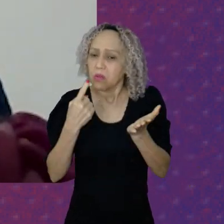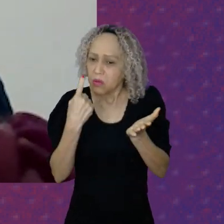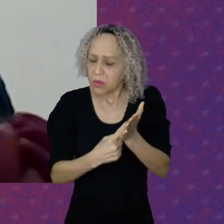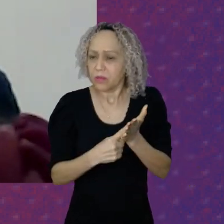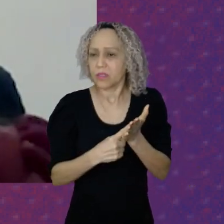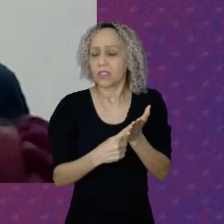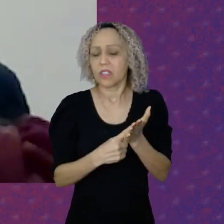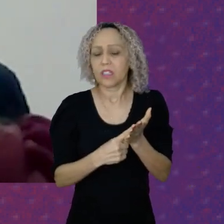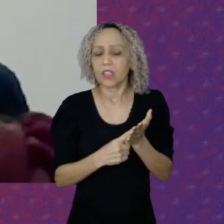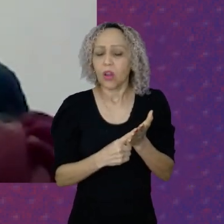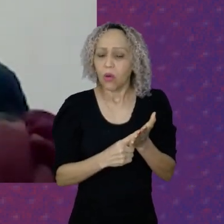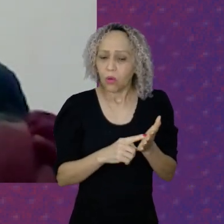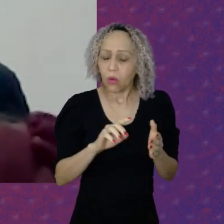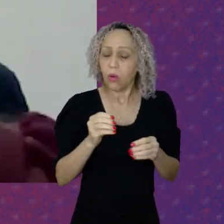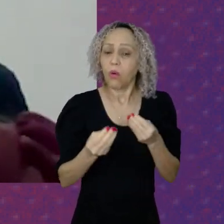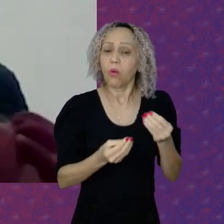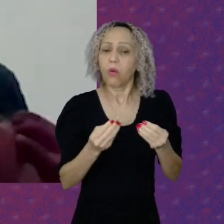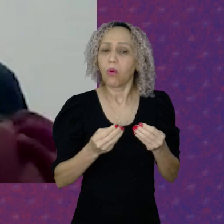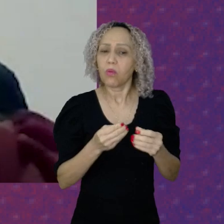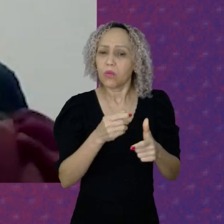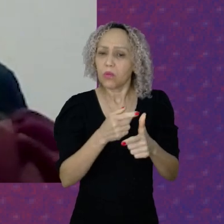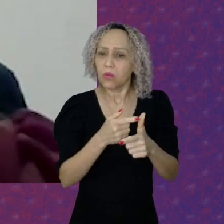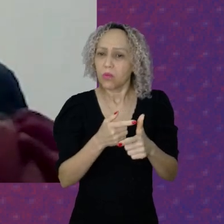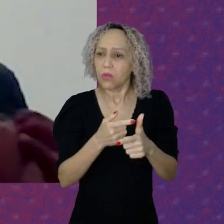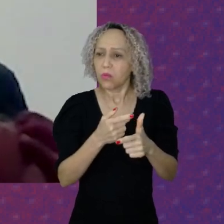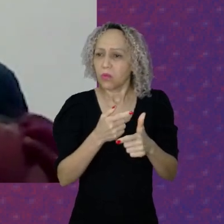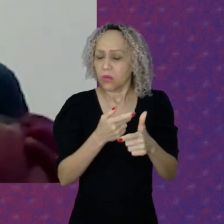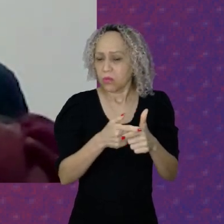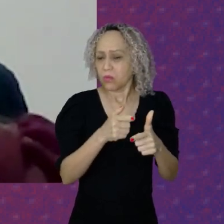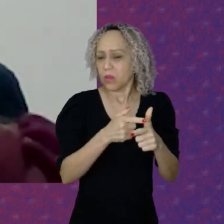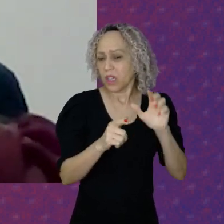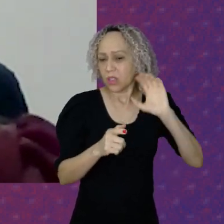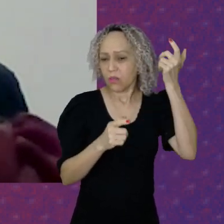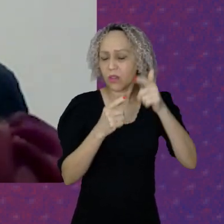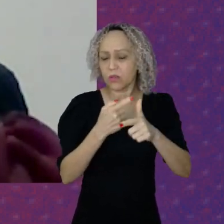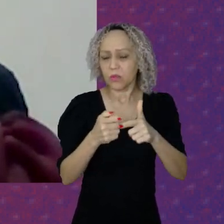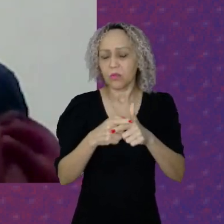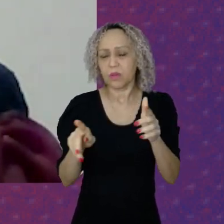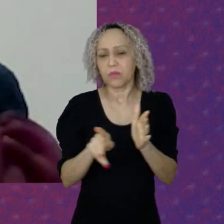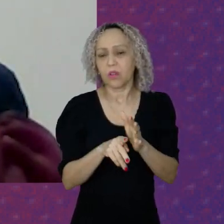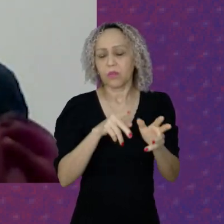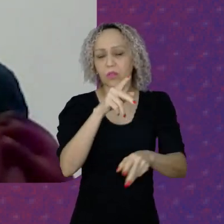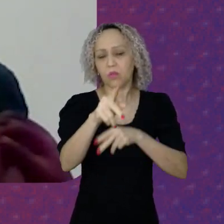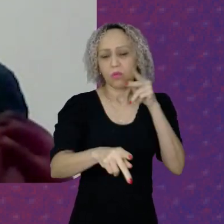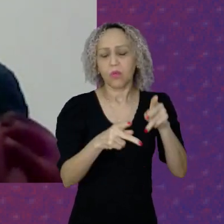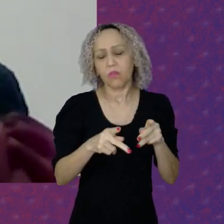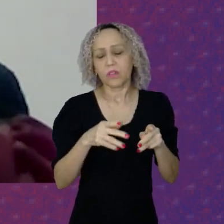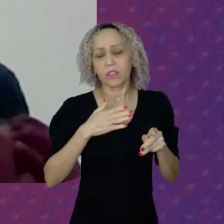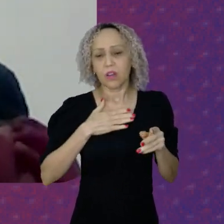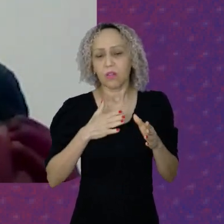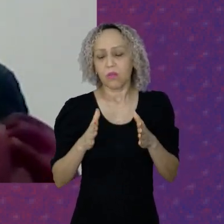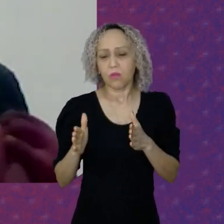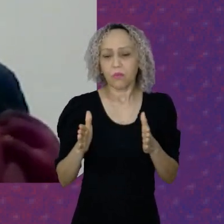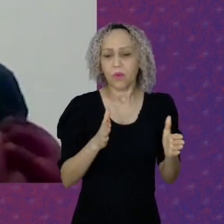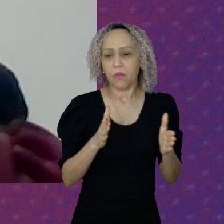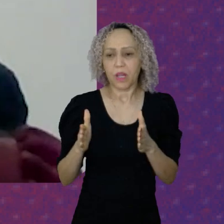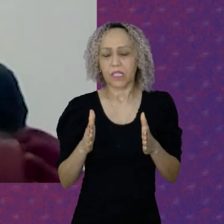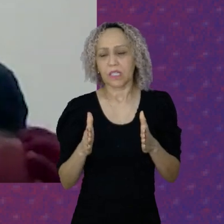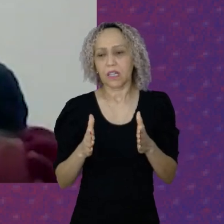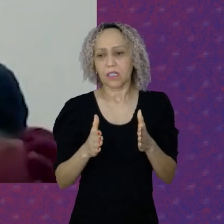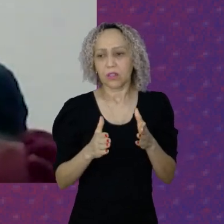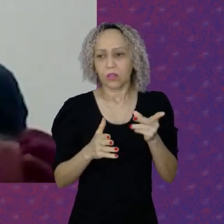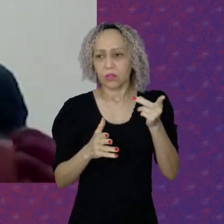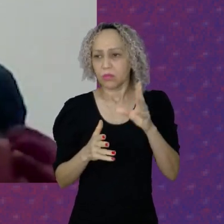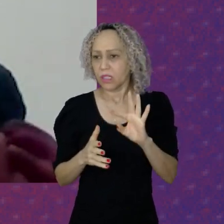coletivas da população, e assim eu venho fazendo esse mandato do Partido dos Trabalhadores, também